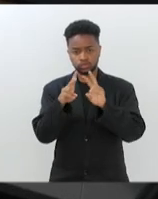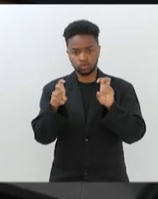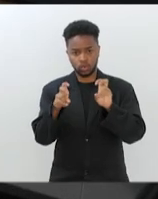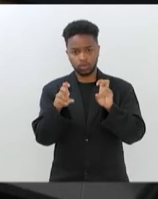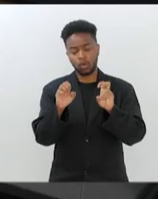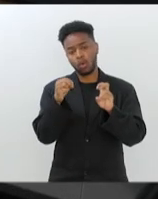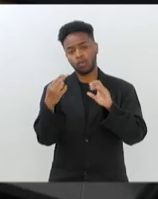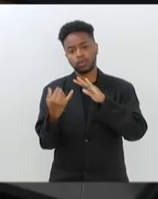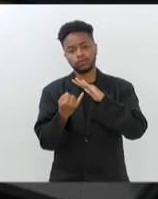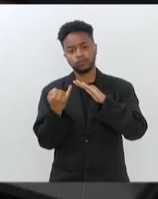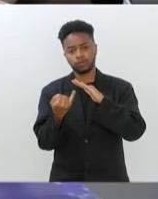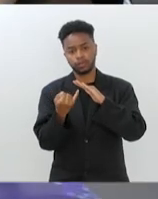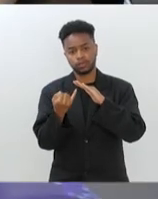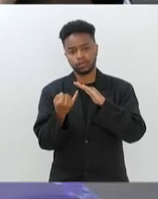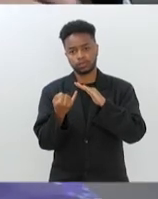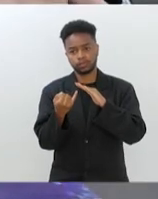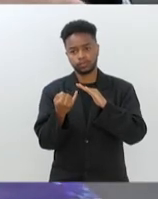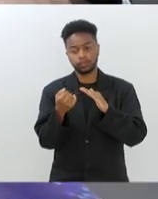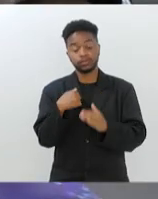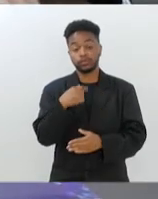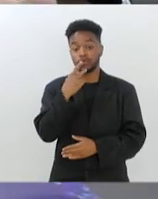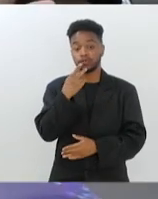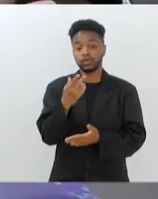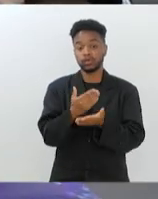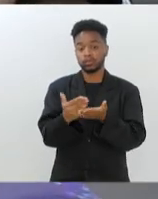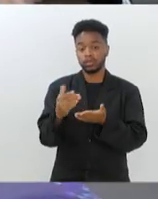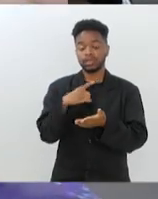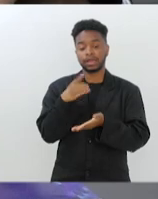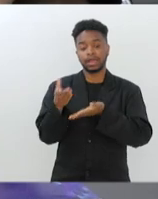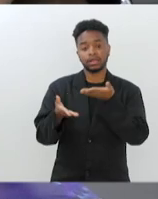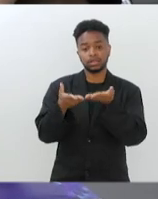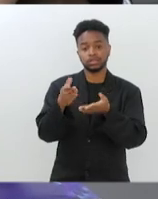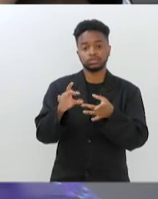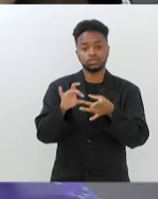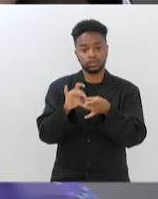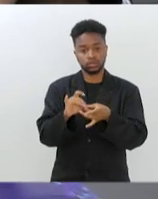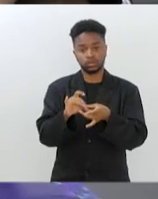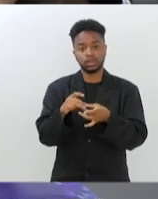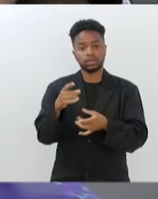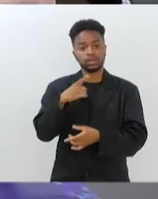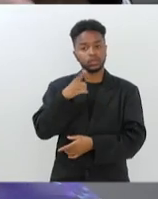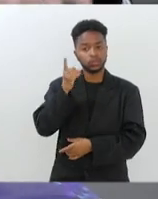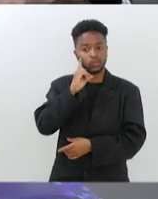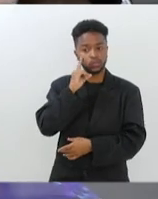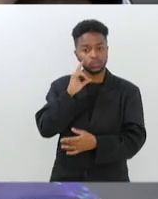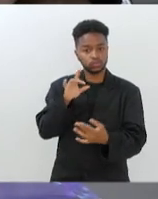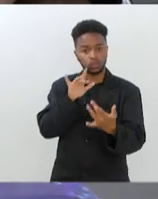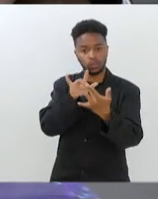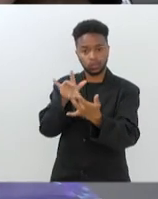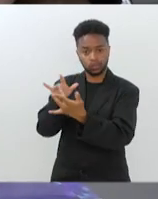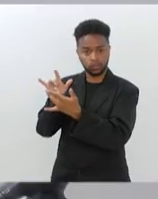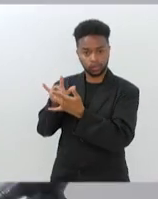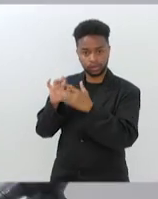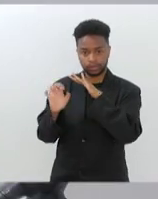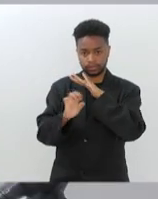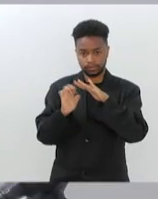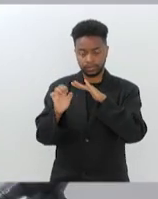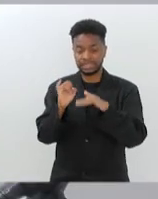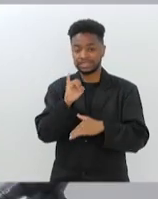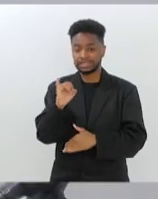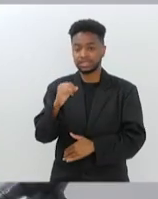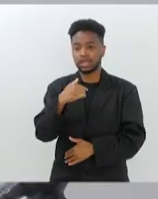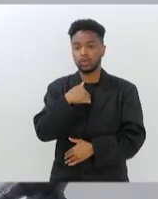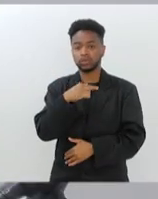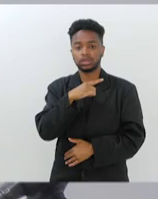são como mencionei aqui ao início nós temos um atendimento no governo que lida diariamente com as com as agências e como o senhor for se eu sou dono de uma agência